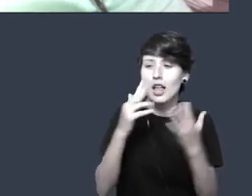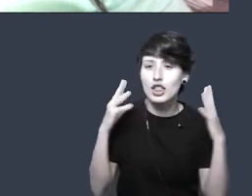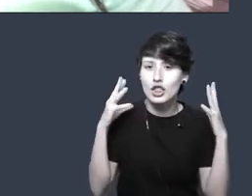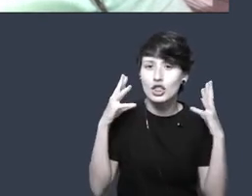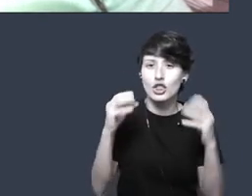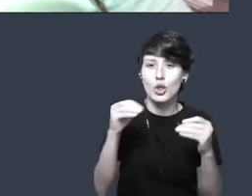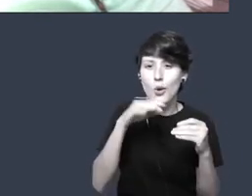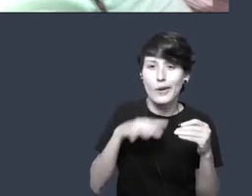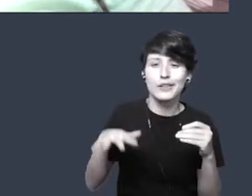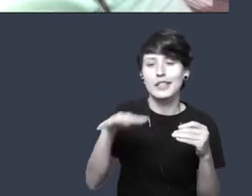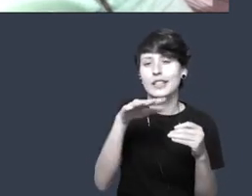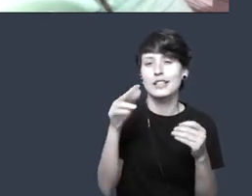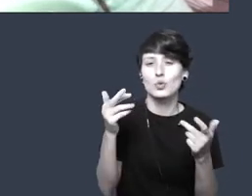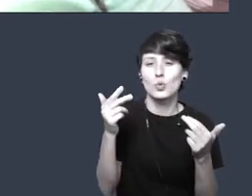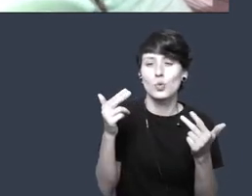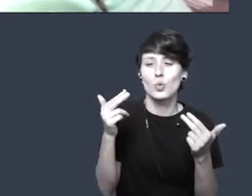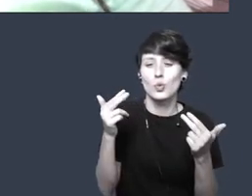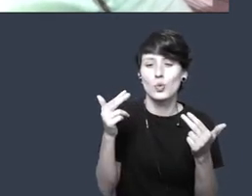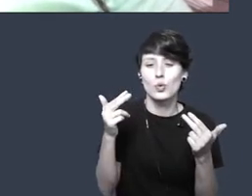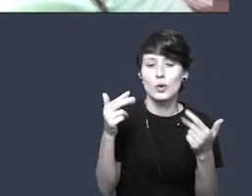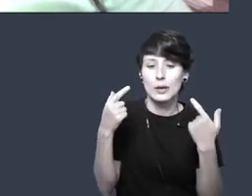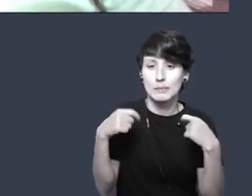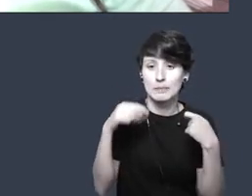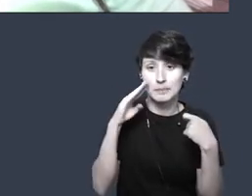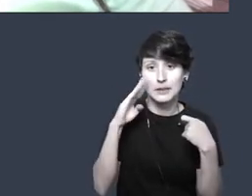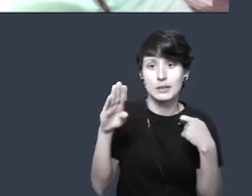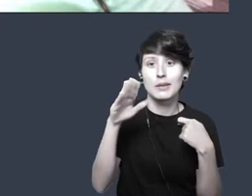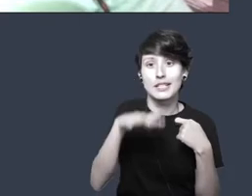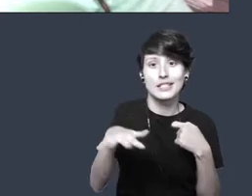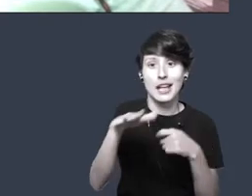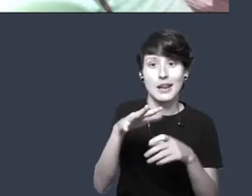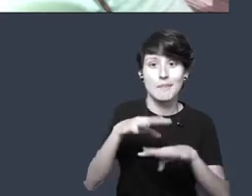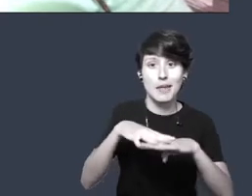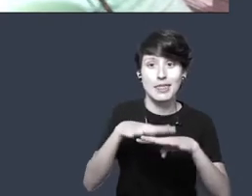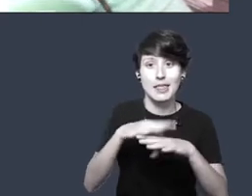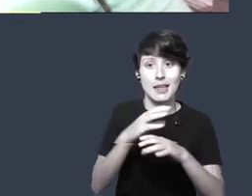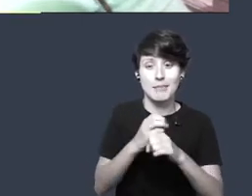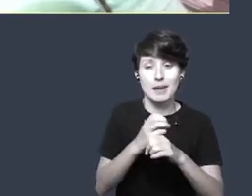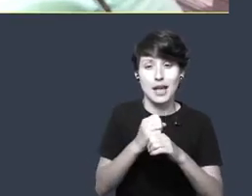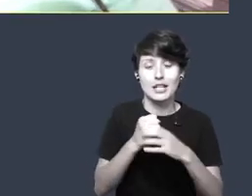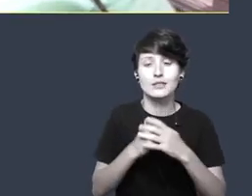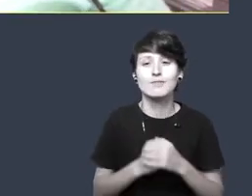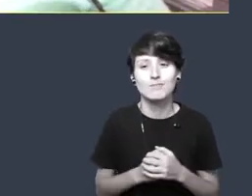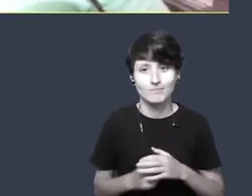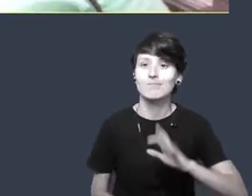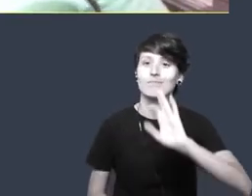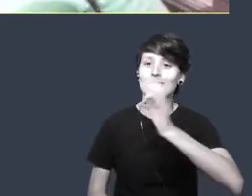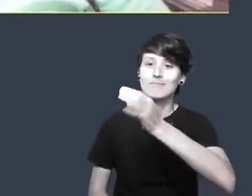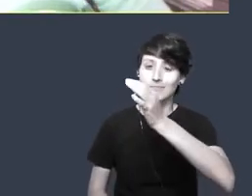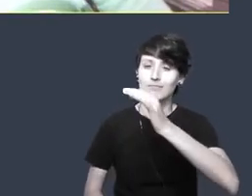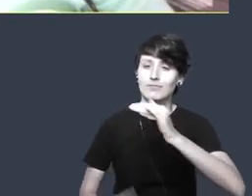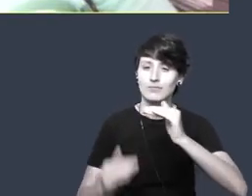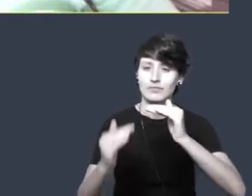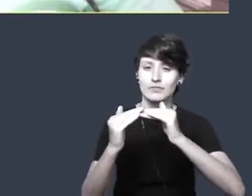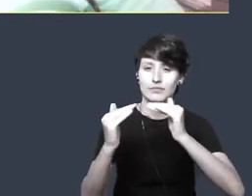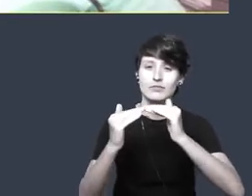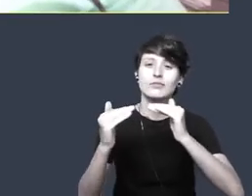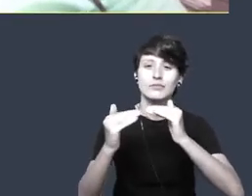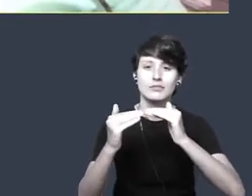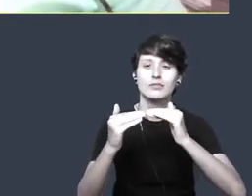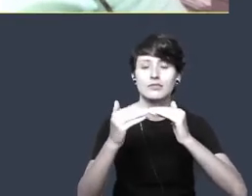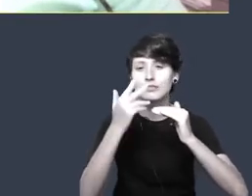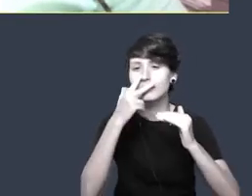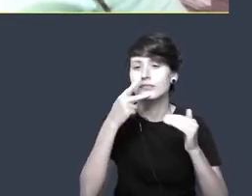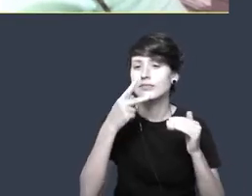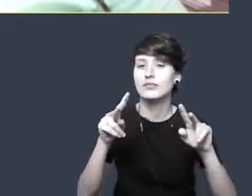as grades, principalmente do pessoal de exatas. Não, concordo plenamente. Eu acho que você citou